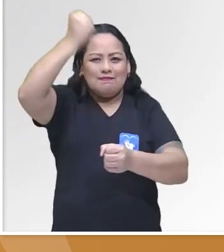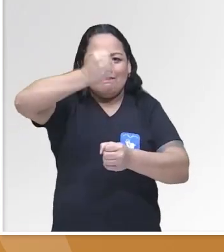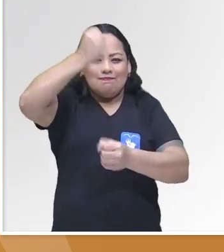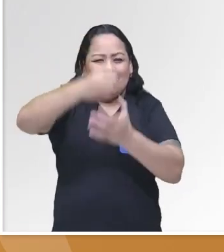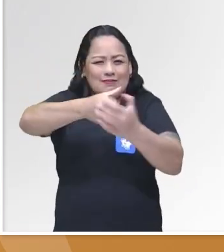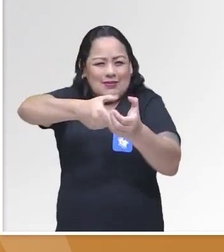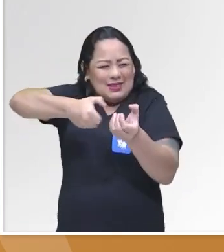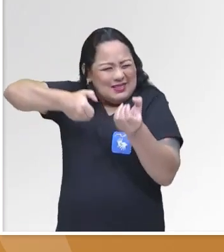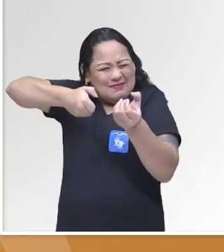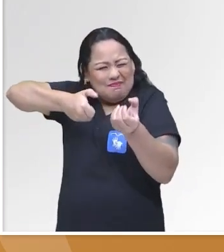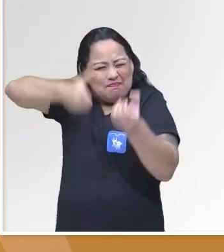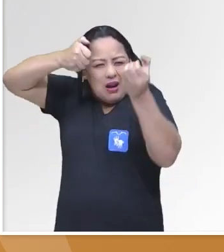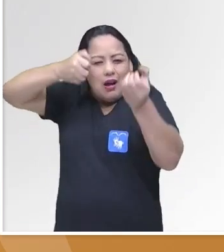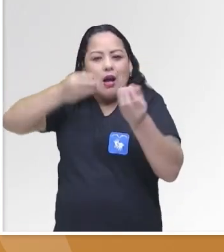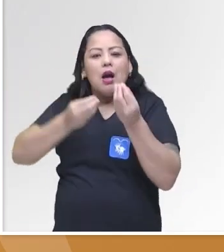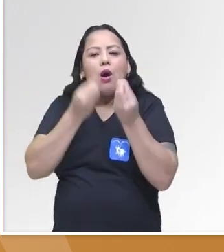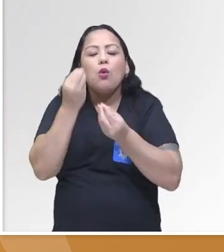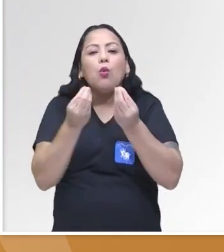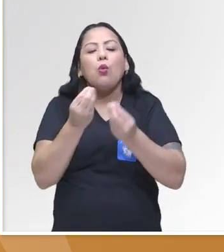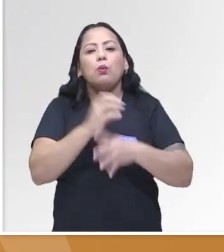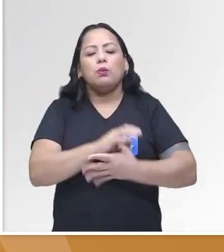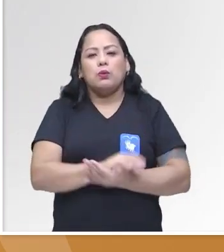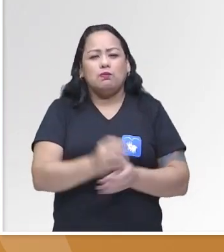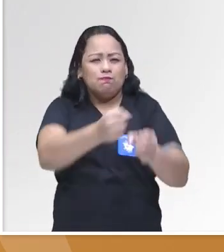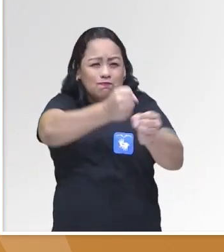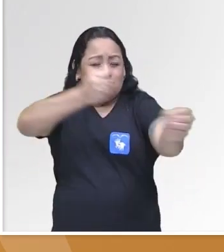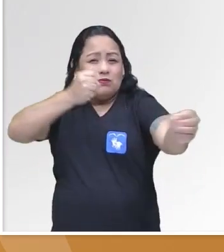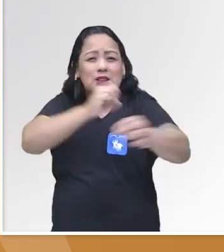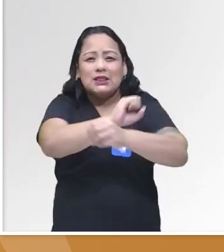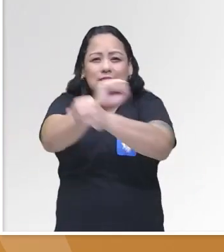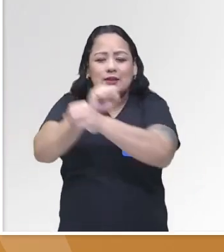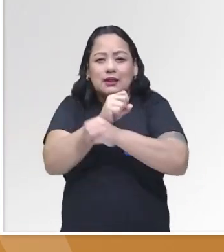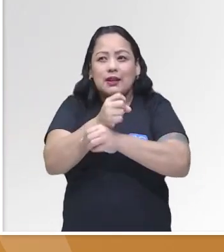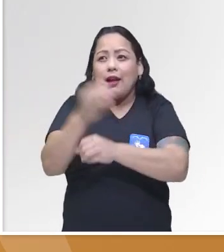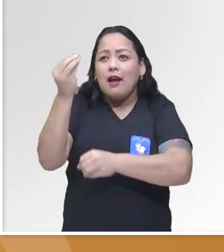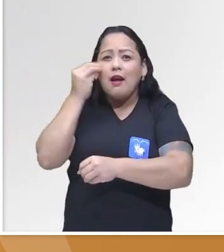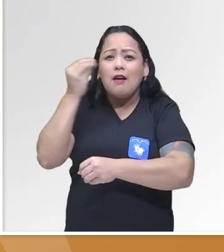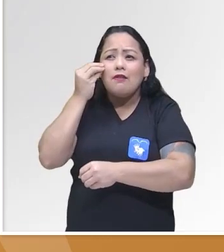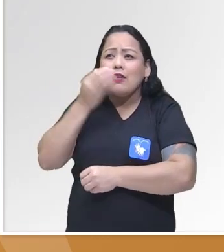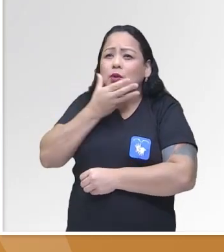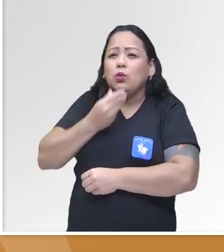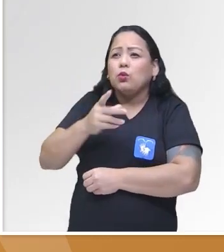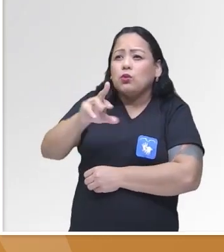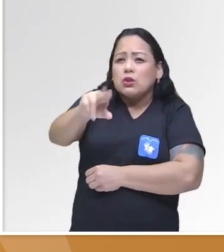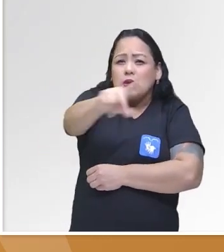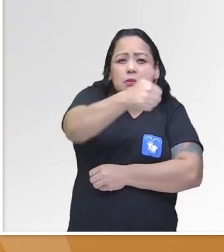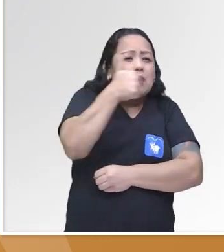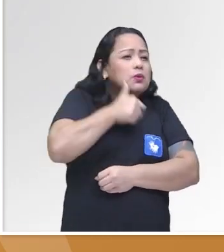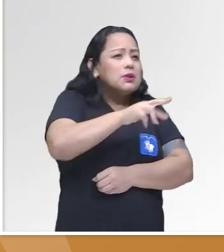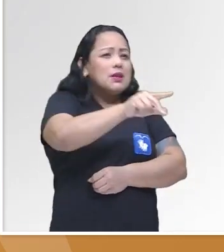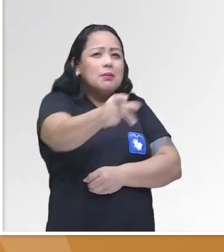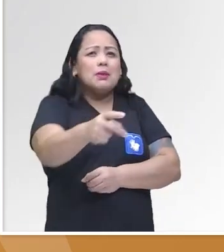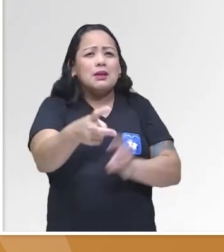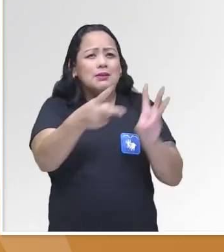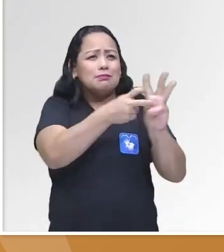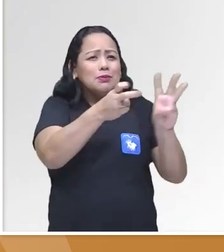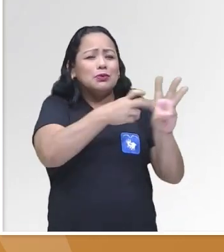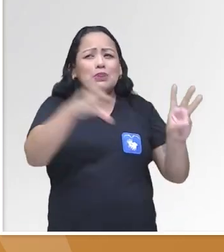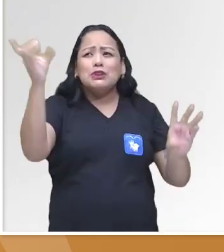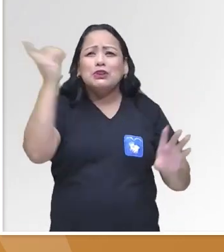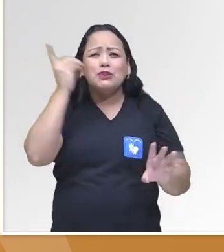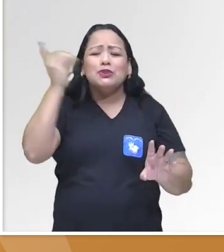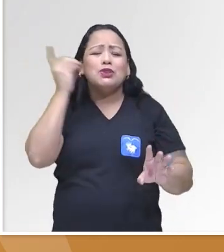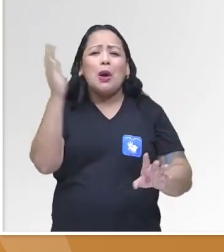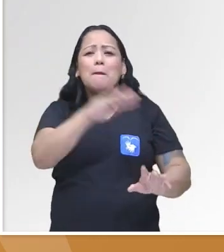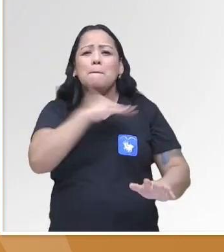Não é verdade? Como se defender com arco e flecha vendo seus irmãos morrerem diariamente? E aí